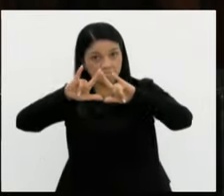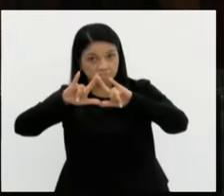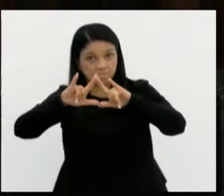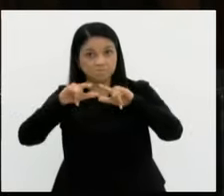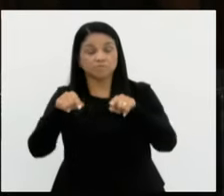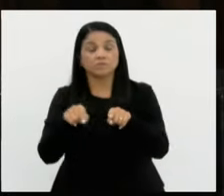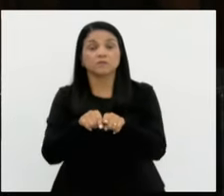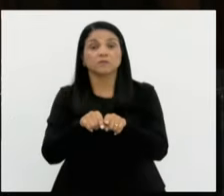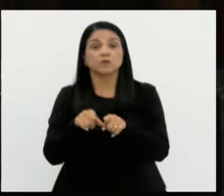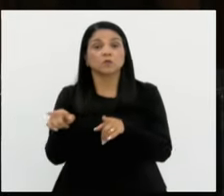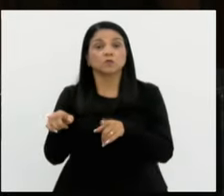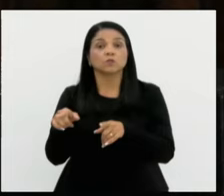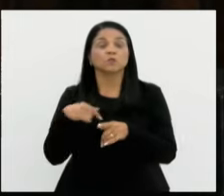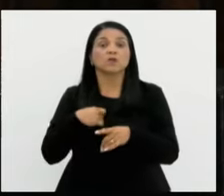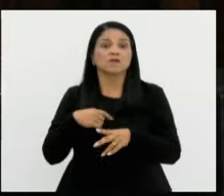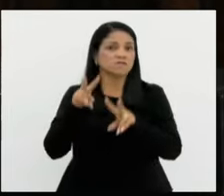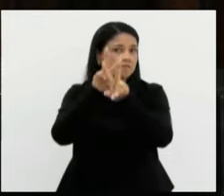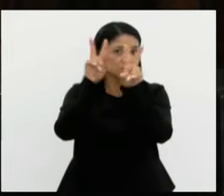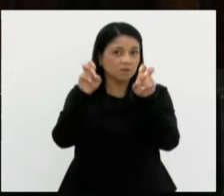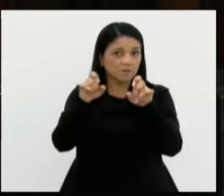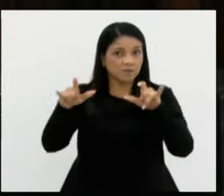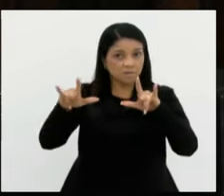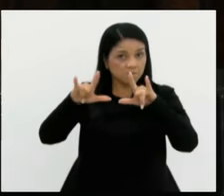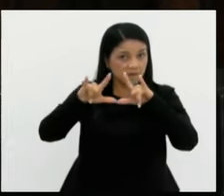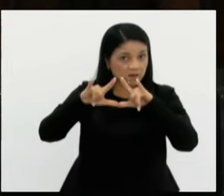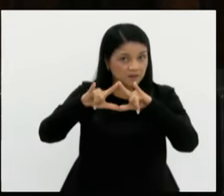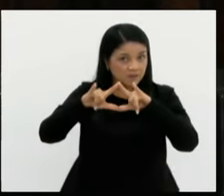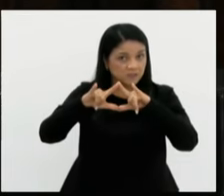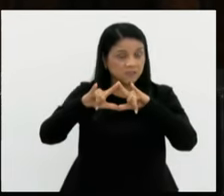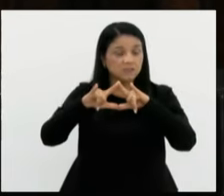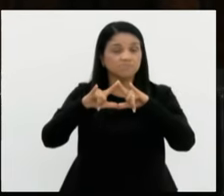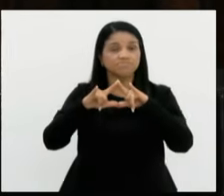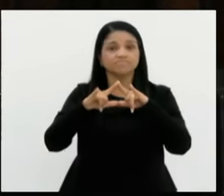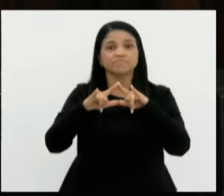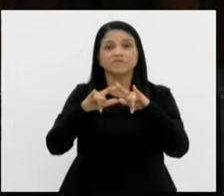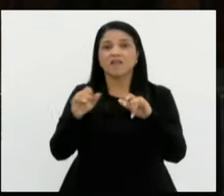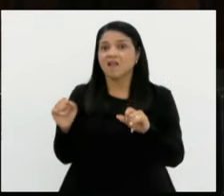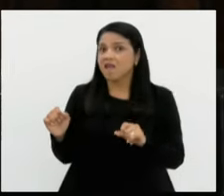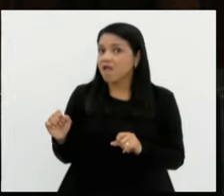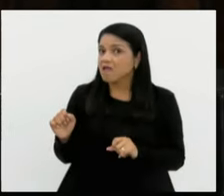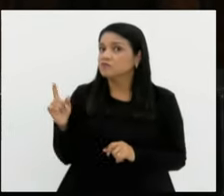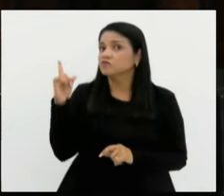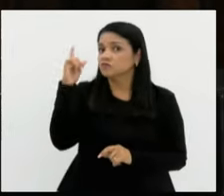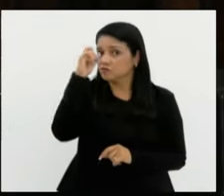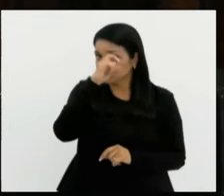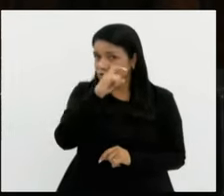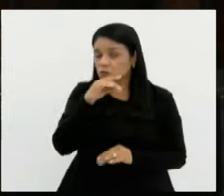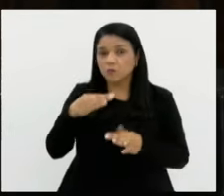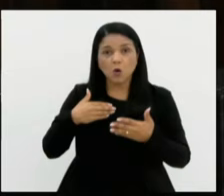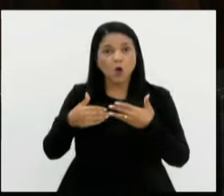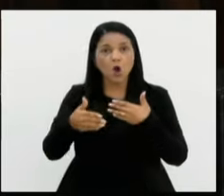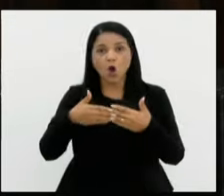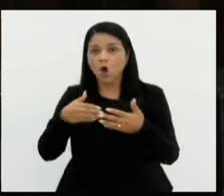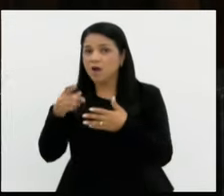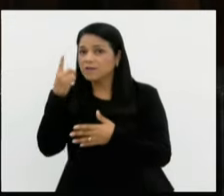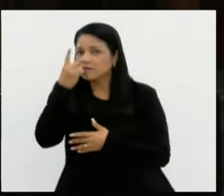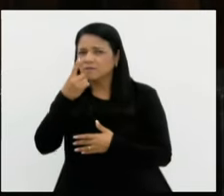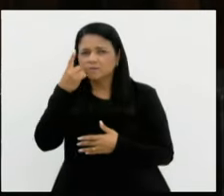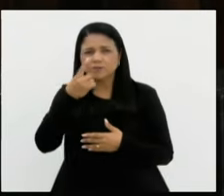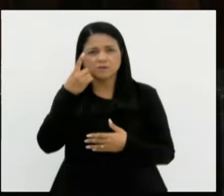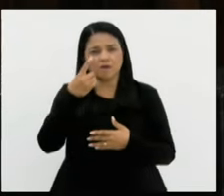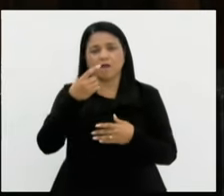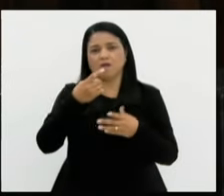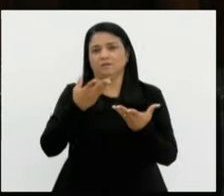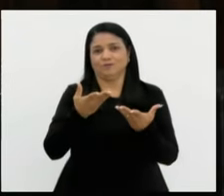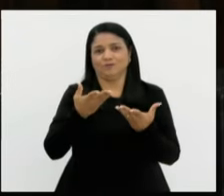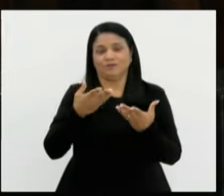para o PSOL. O tema da milícia é caro para qualquer deputado, seja de qualquer espectro político, que vive no Rio de Janeiro,